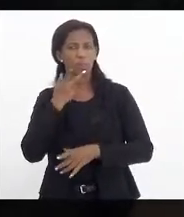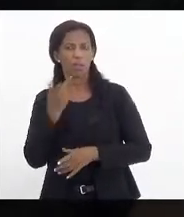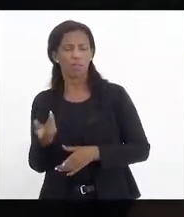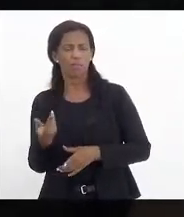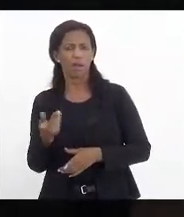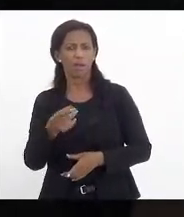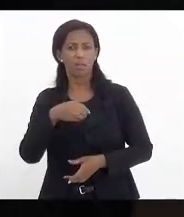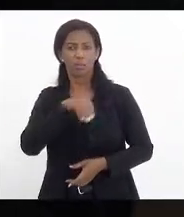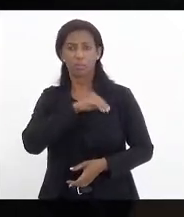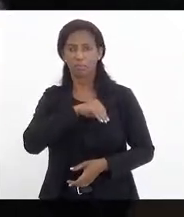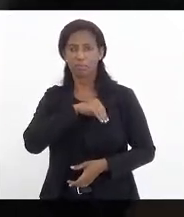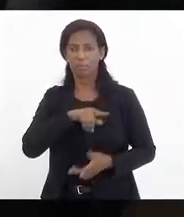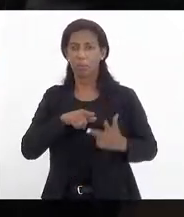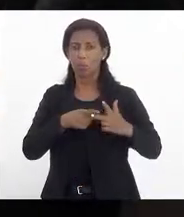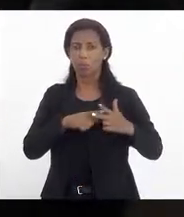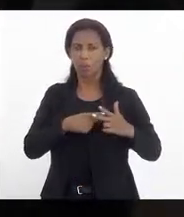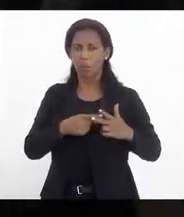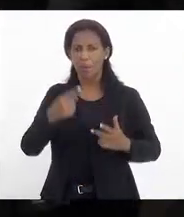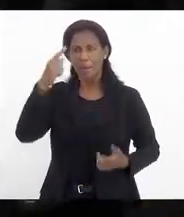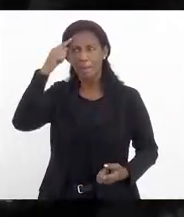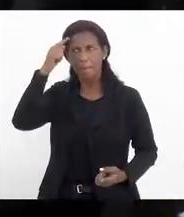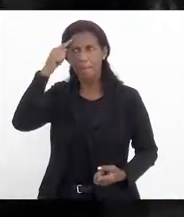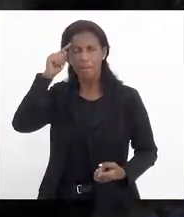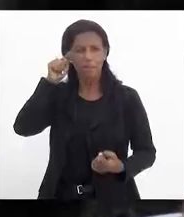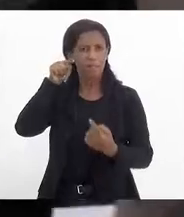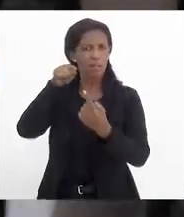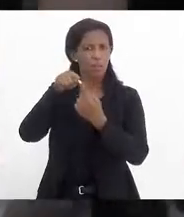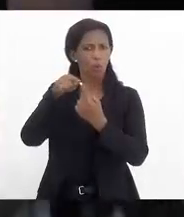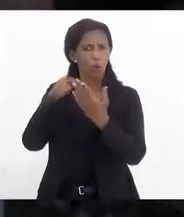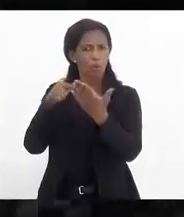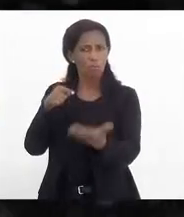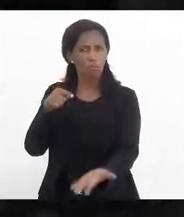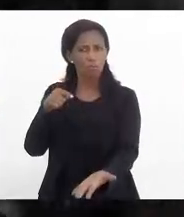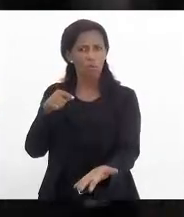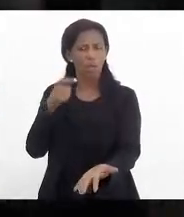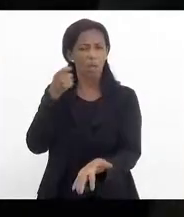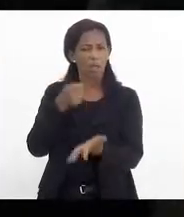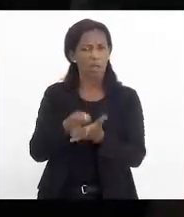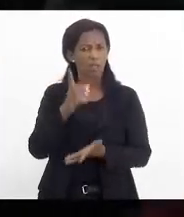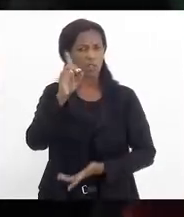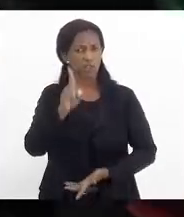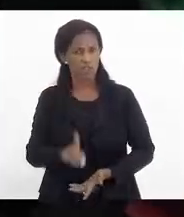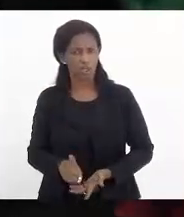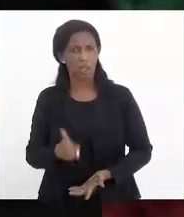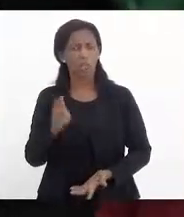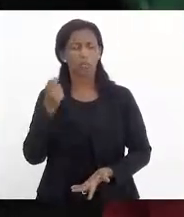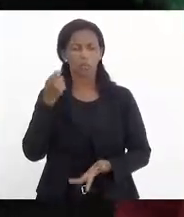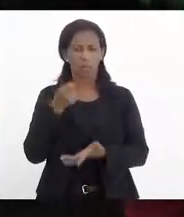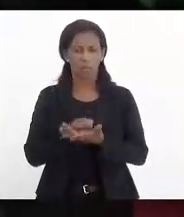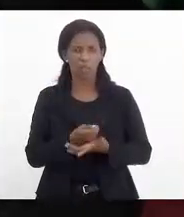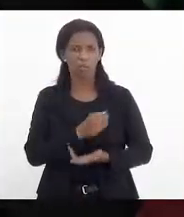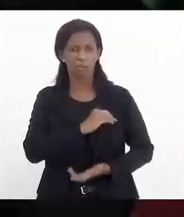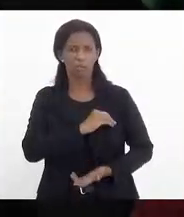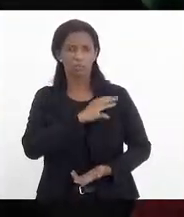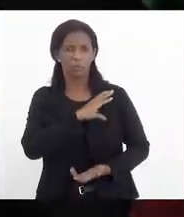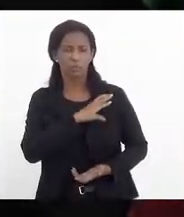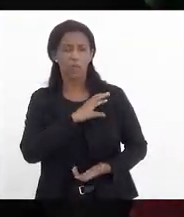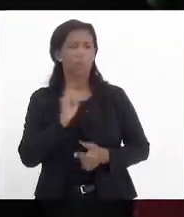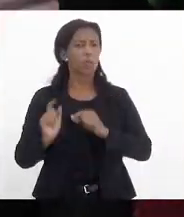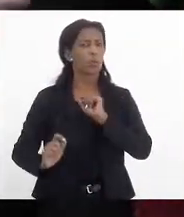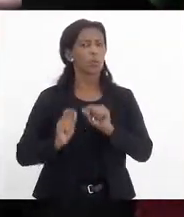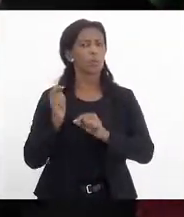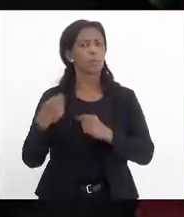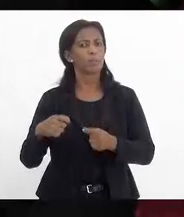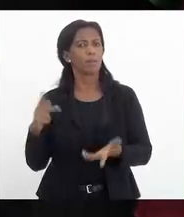recomposição salarial, pensa como Vossa Excelência, garantir direitos, garantir a reposição. E o que precisava acontecer,